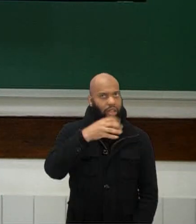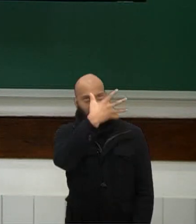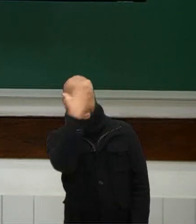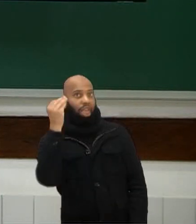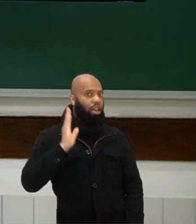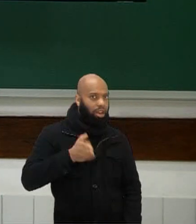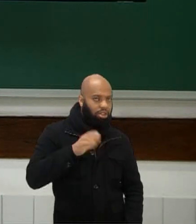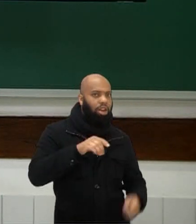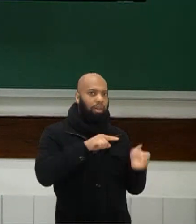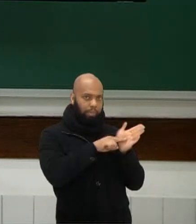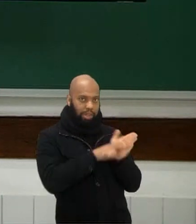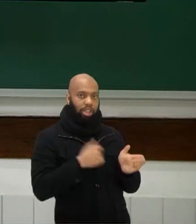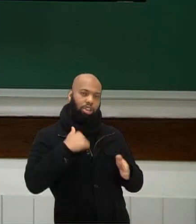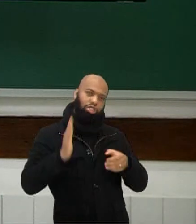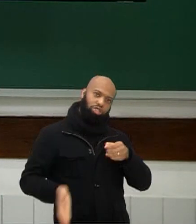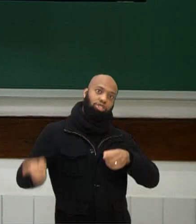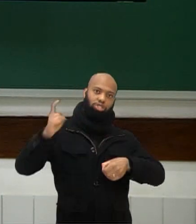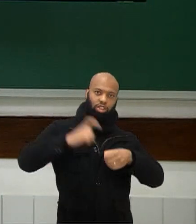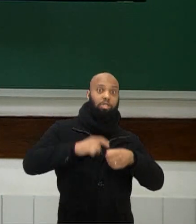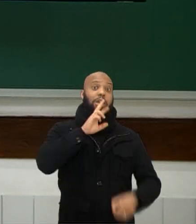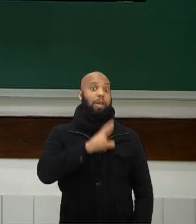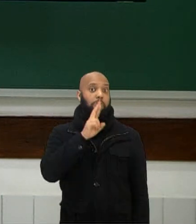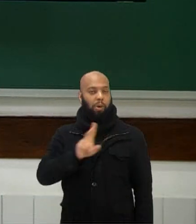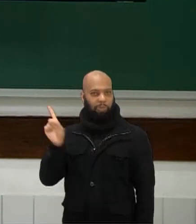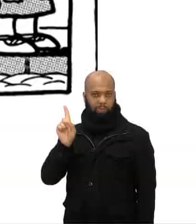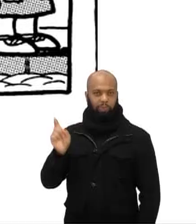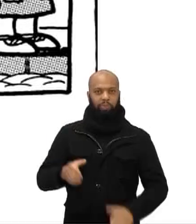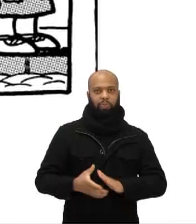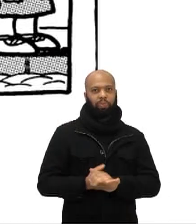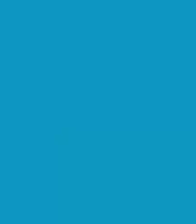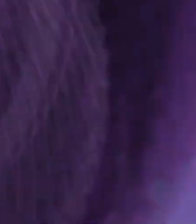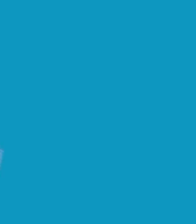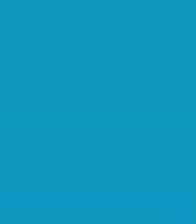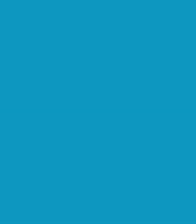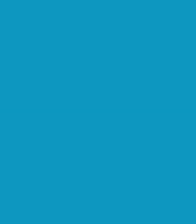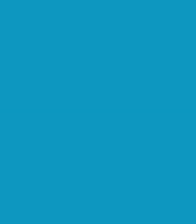são os verbos no modo imperativo, responder a questão e eu já volto.